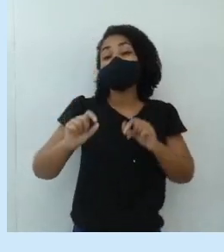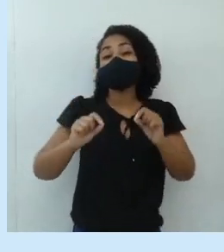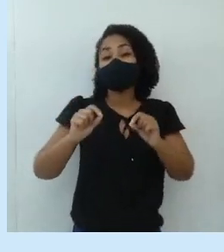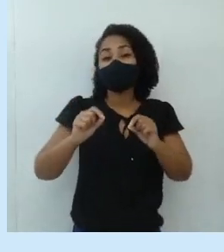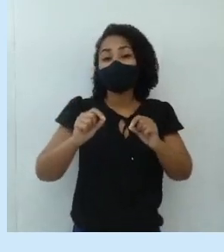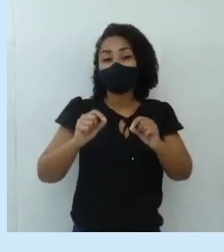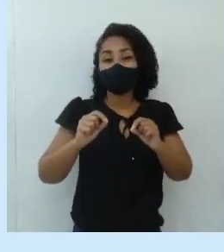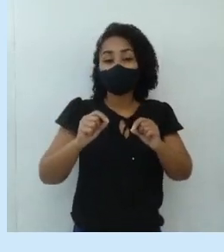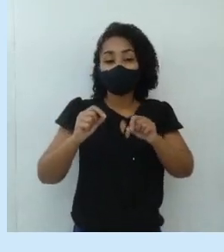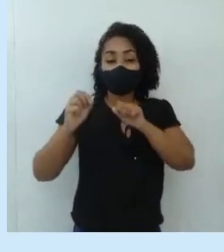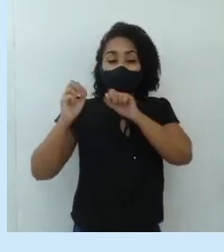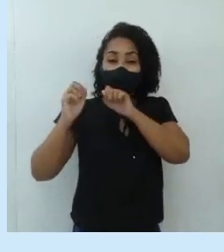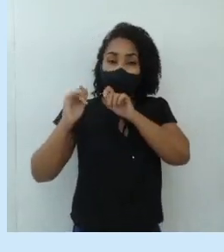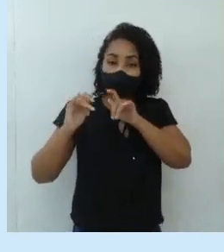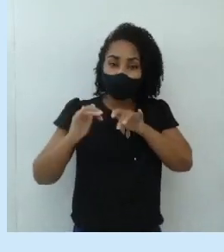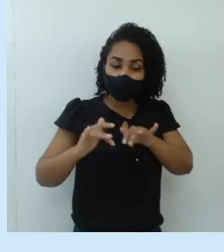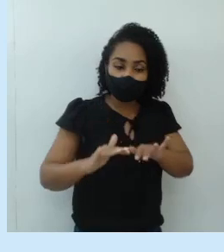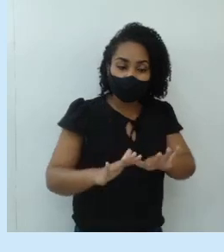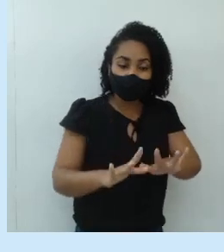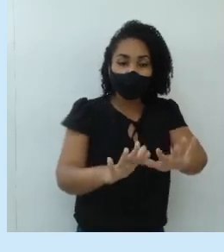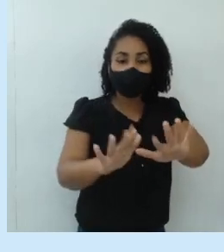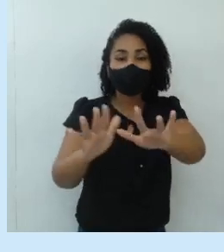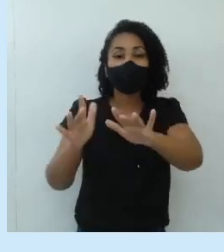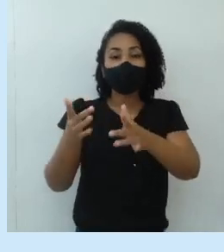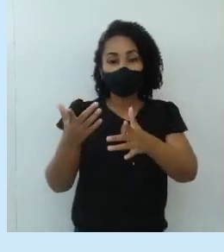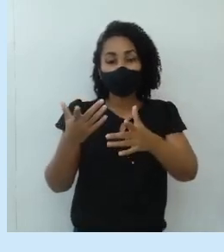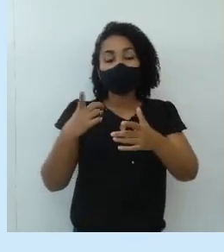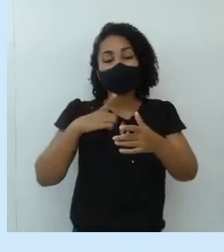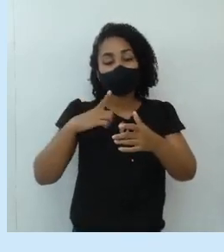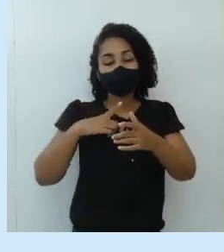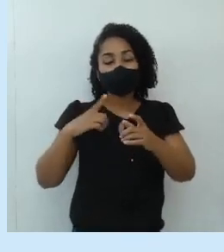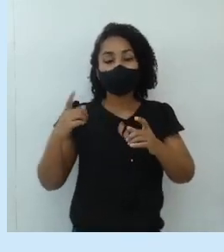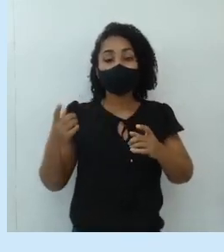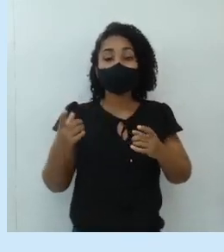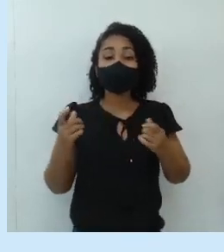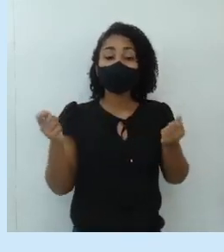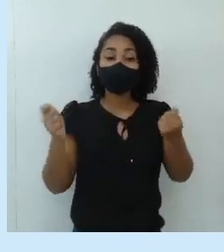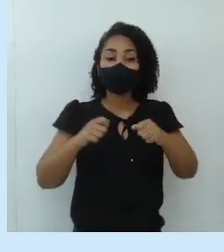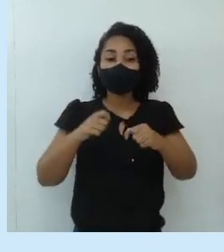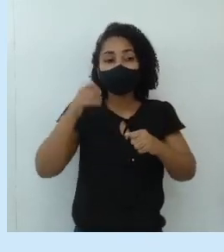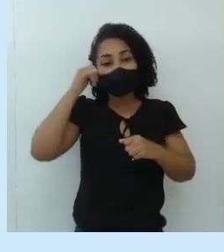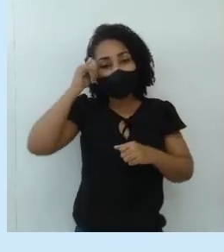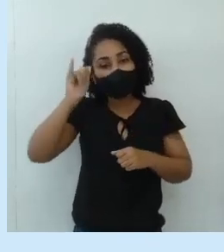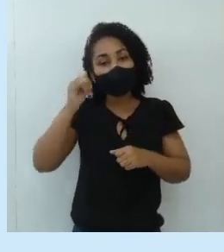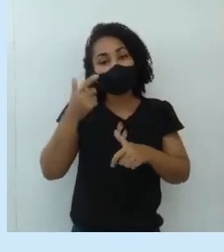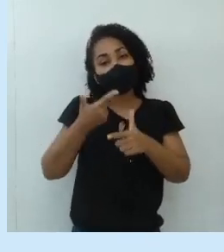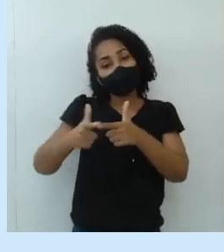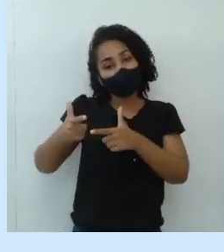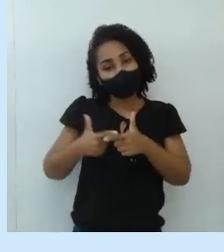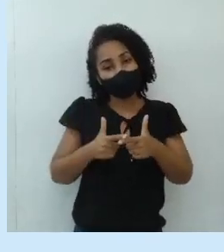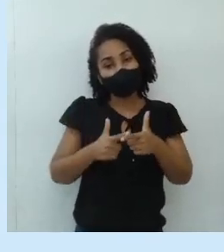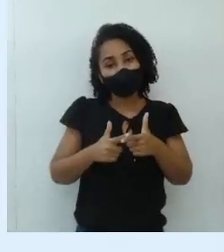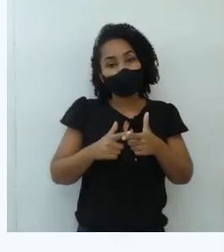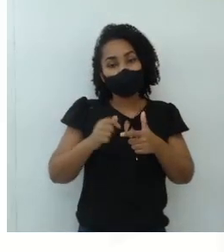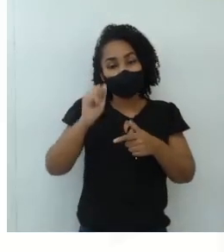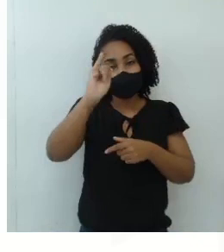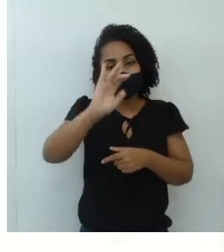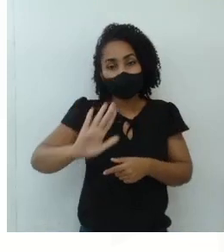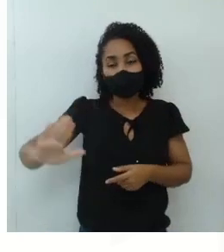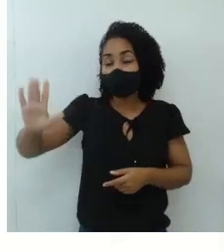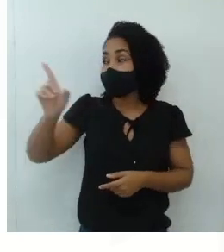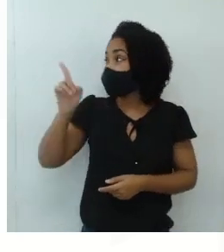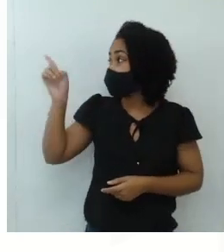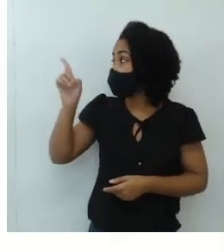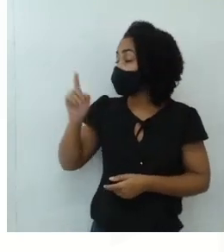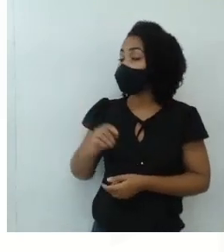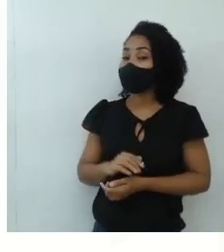de pessoas e antecipar ali os possíveis contratempos. Na imagem que eu gostaria que vocês